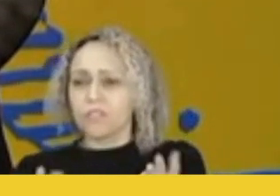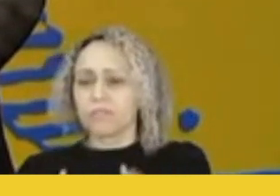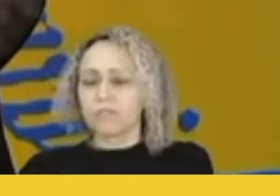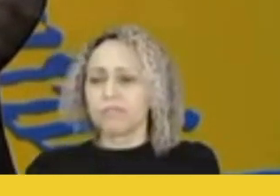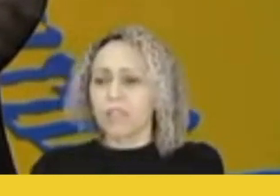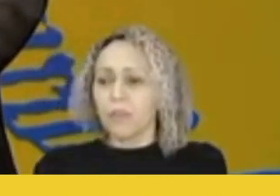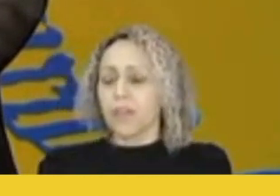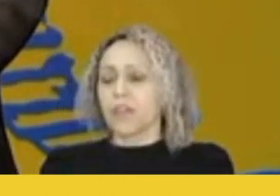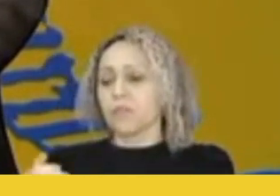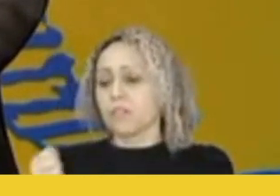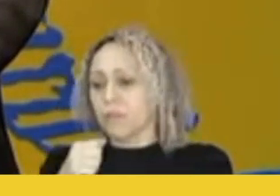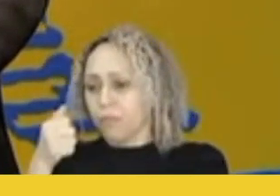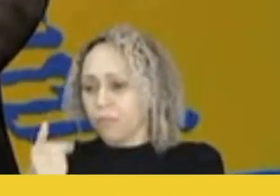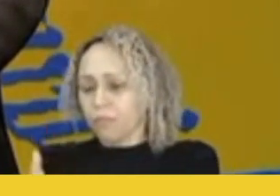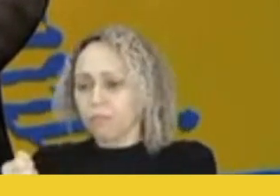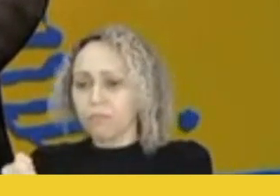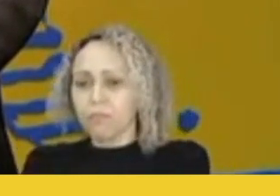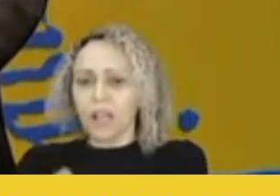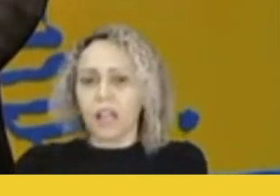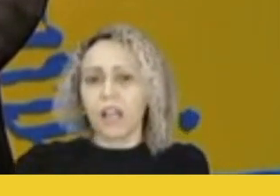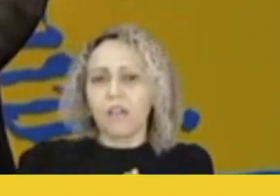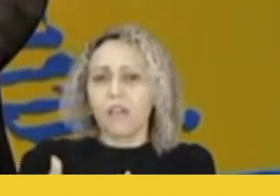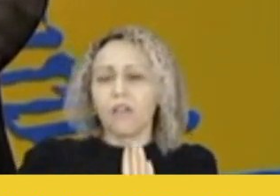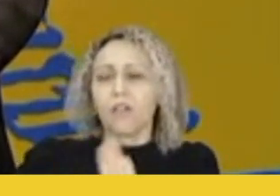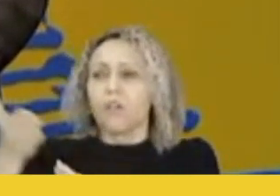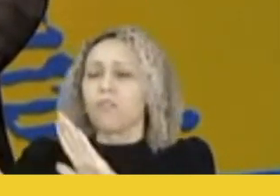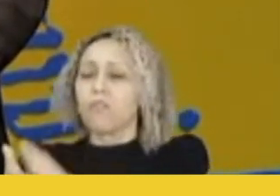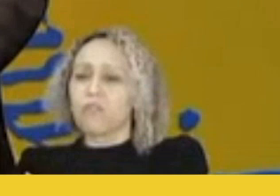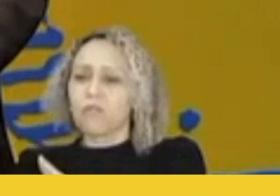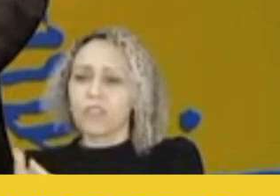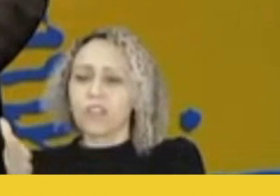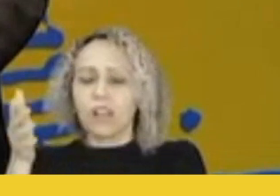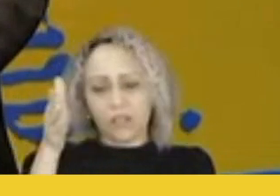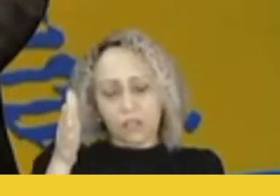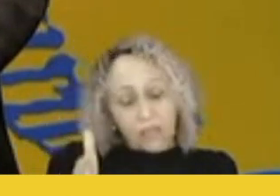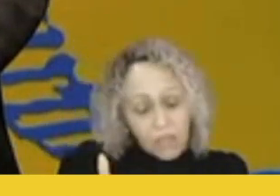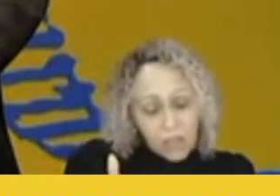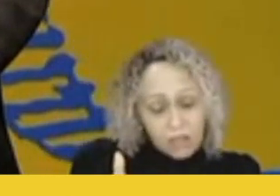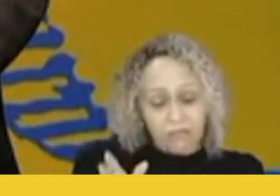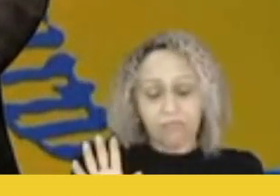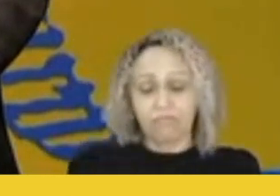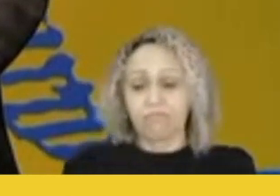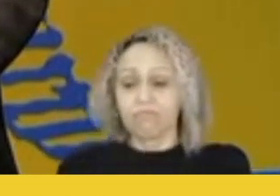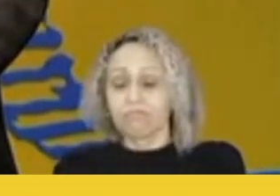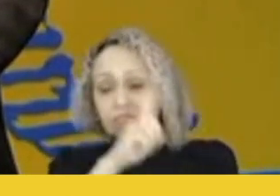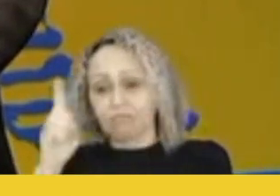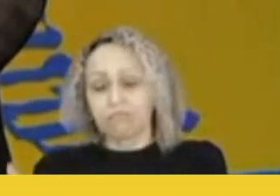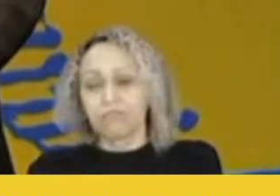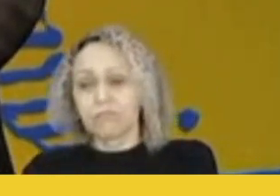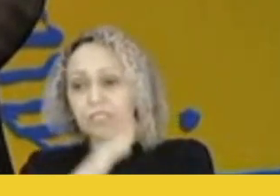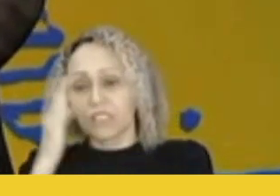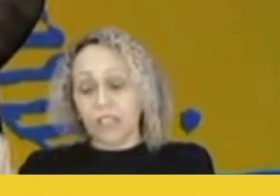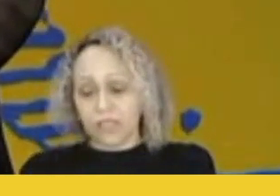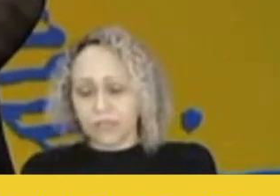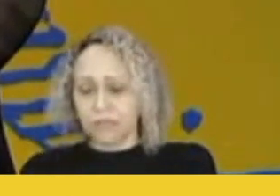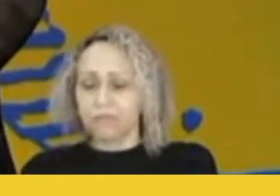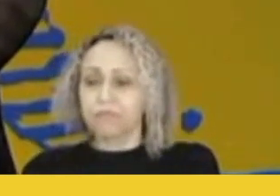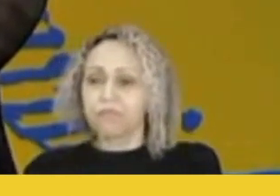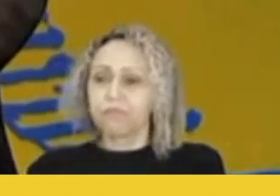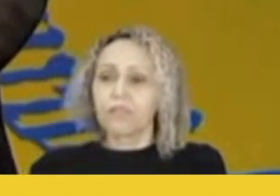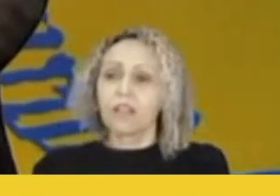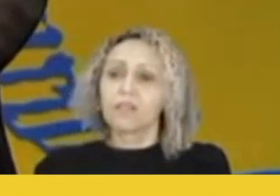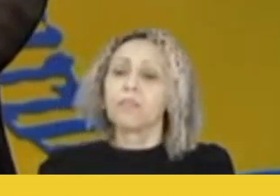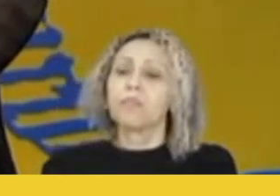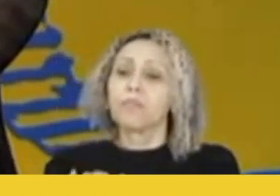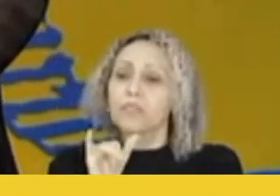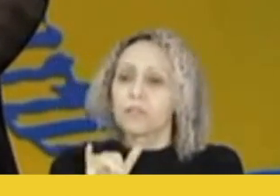Houve uma determinação do Tribunal de Contas da União para a reestruturação da PF nos portos. Só essa